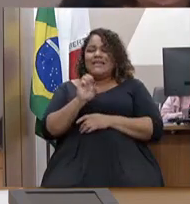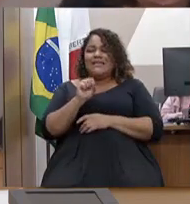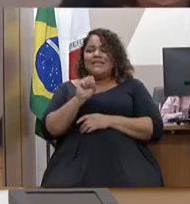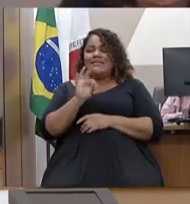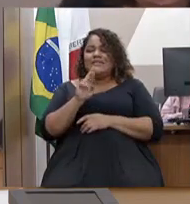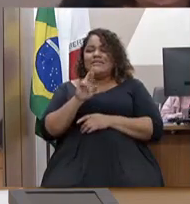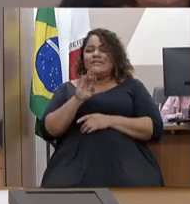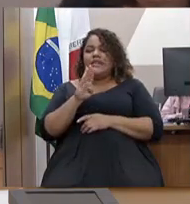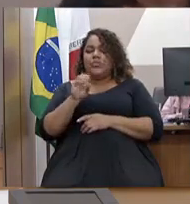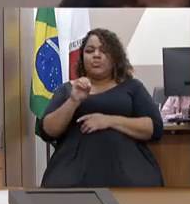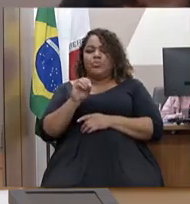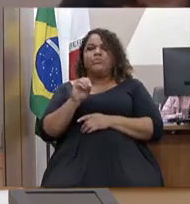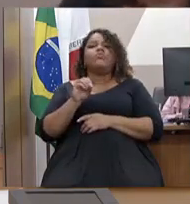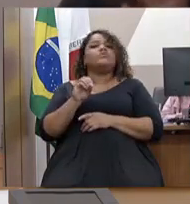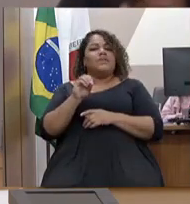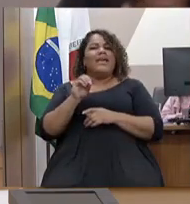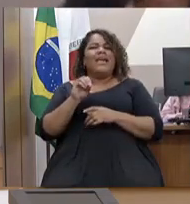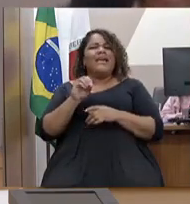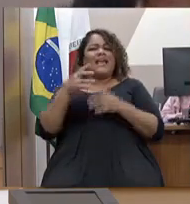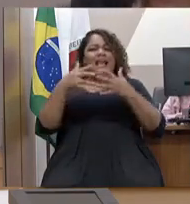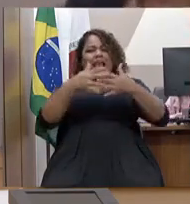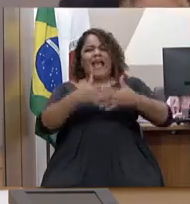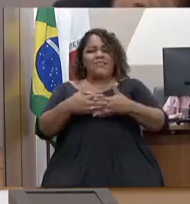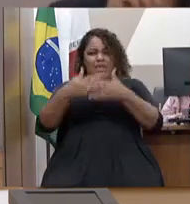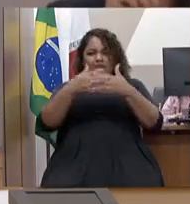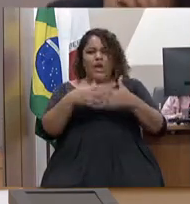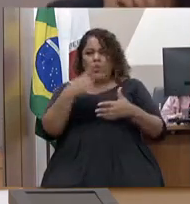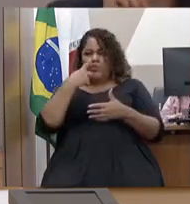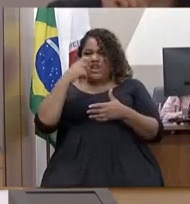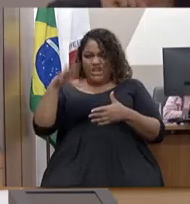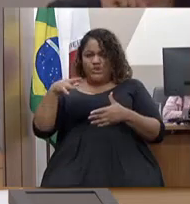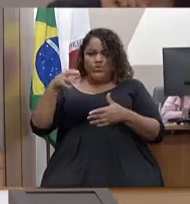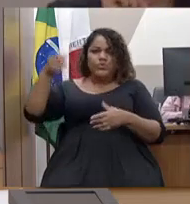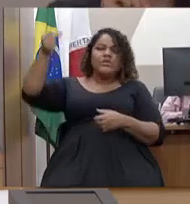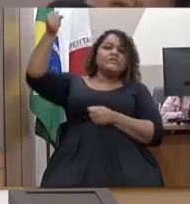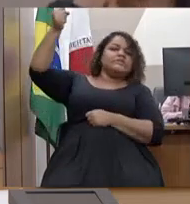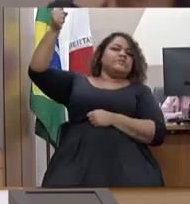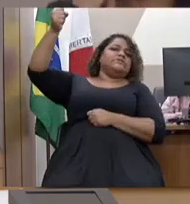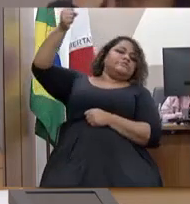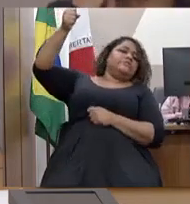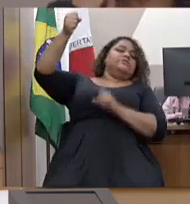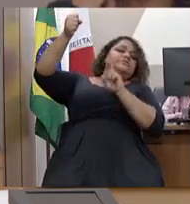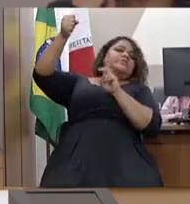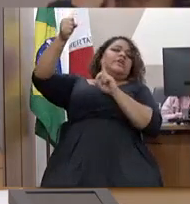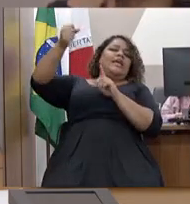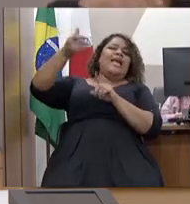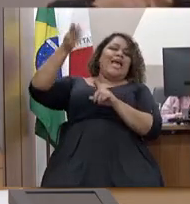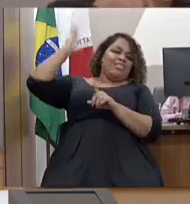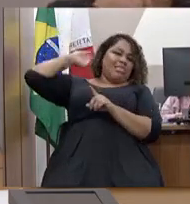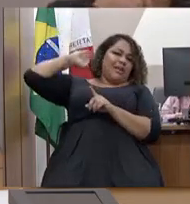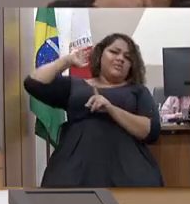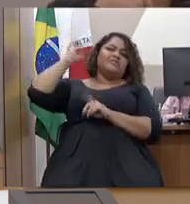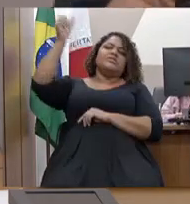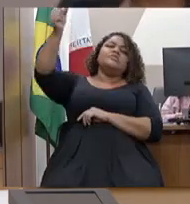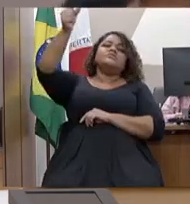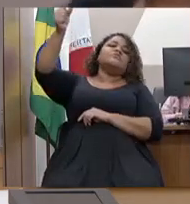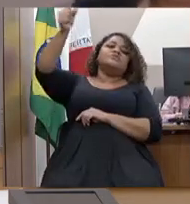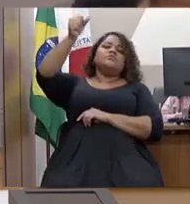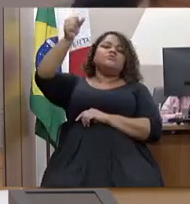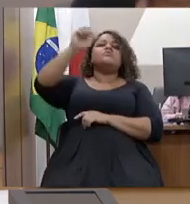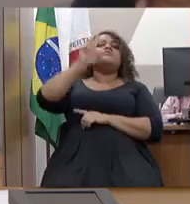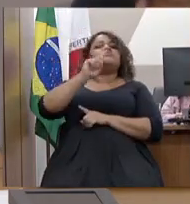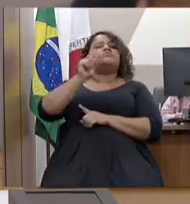pendurado em estribo em estrada em anel rodoviário a 60 km por hora por aí tá o que que aconteceu gente nesse processo